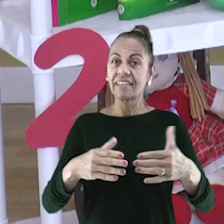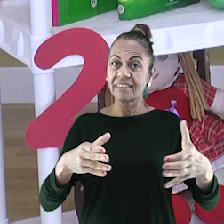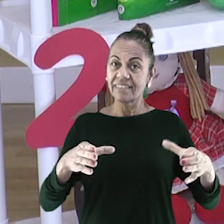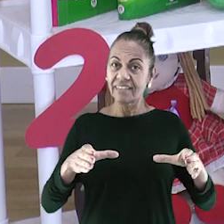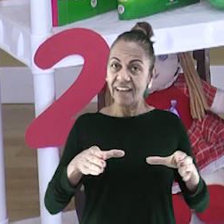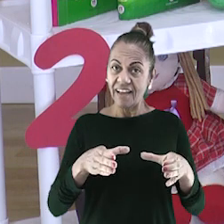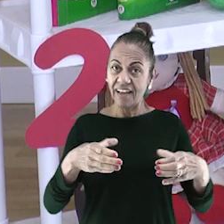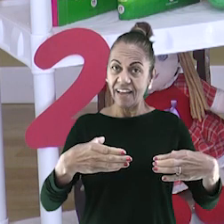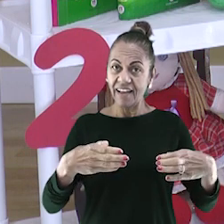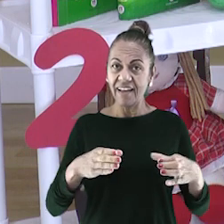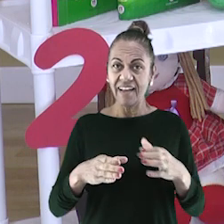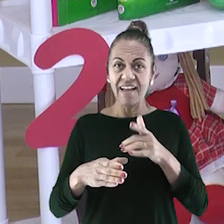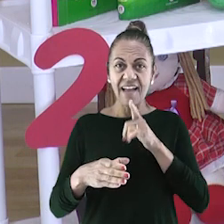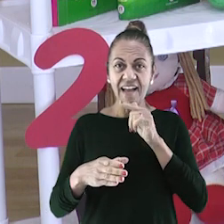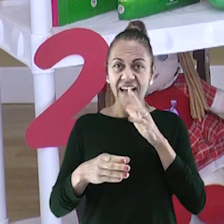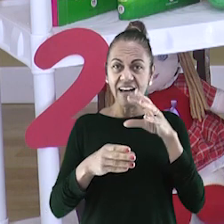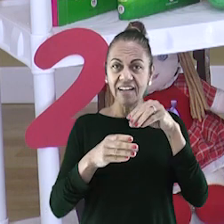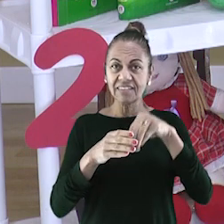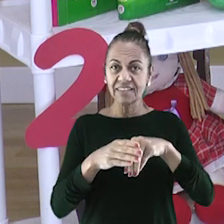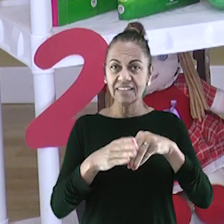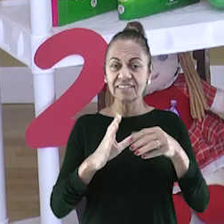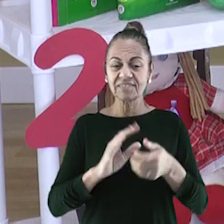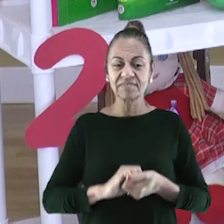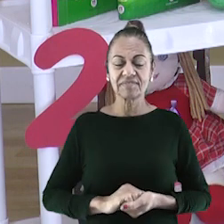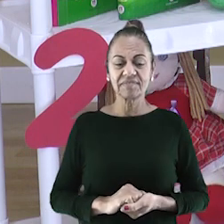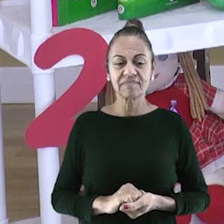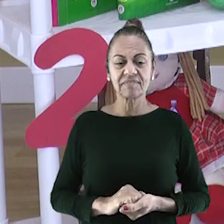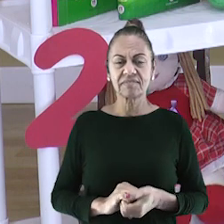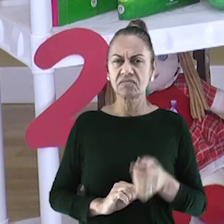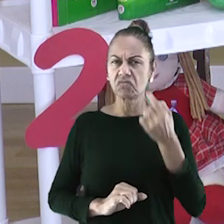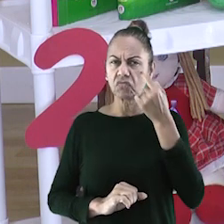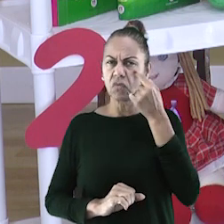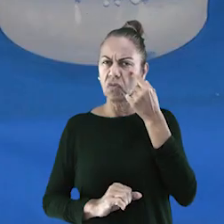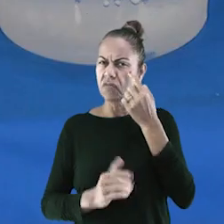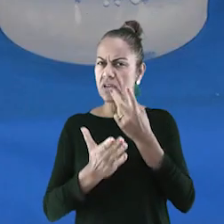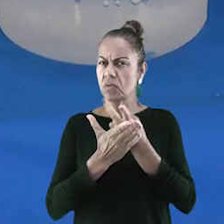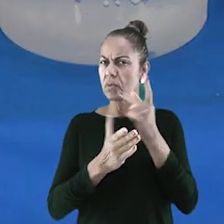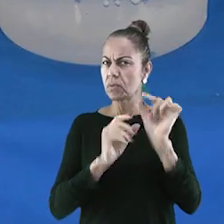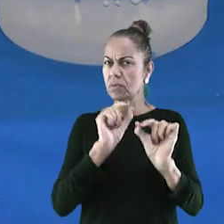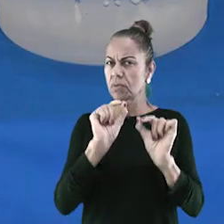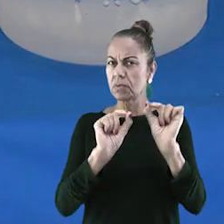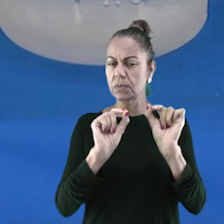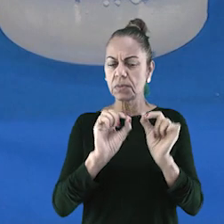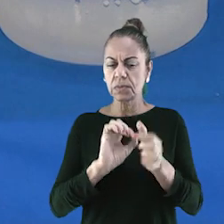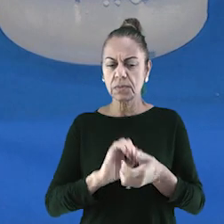só colocar esse desenho na água e vamos ver o que acontece.